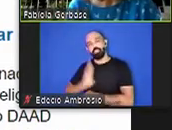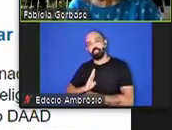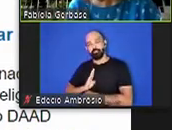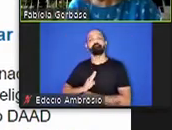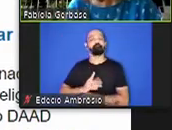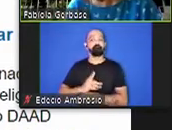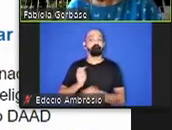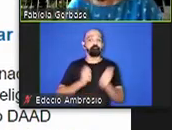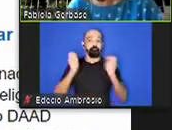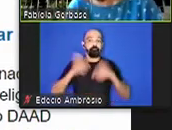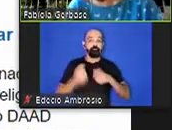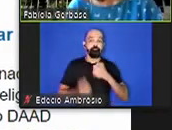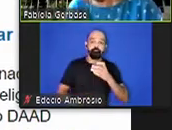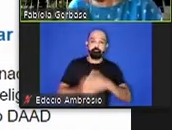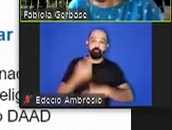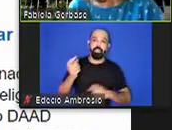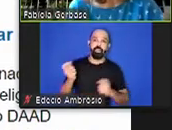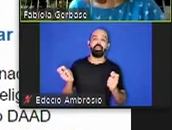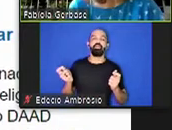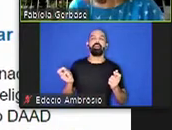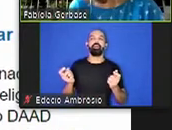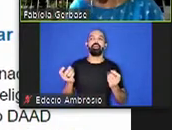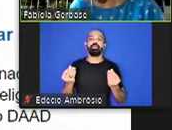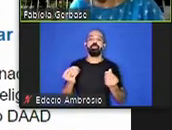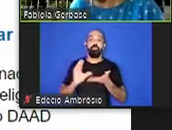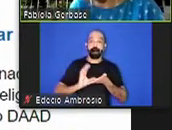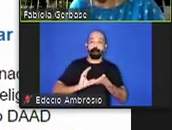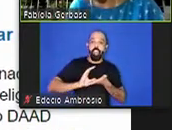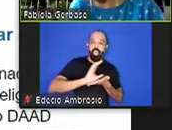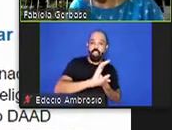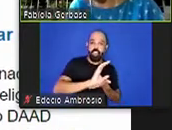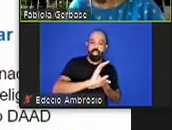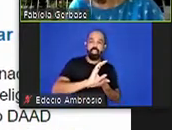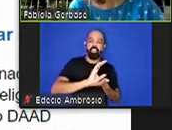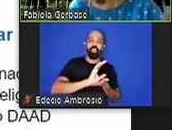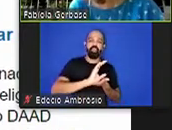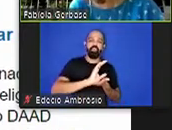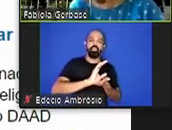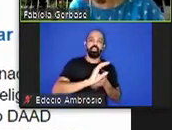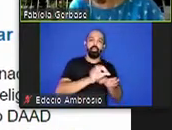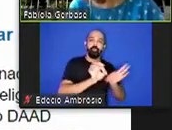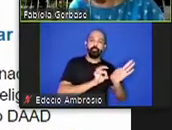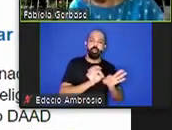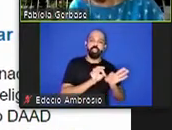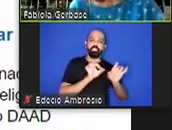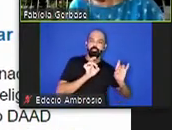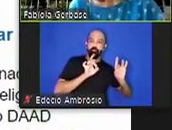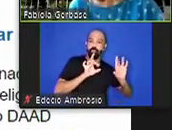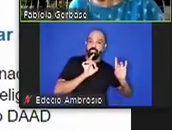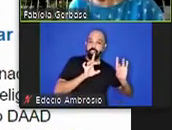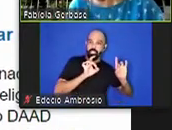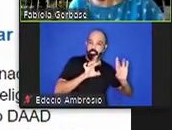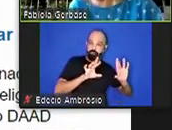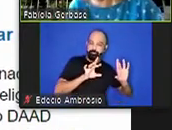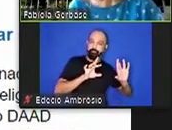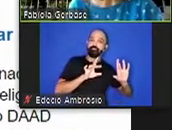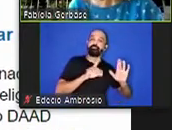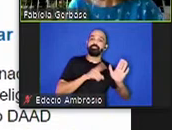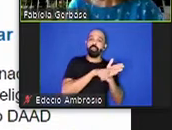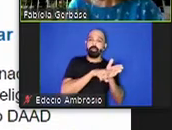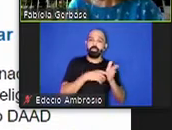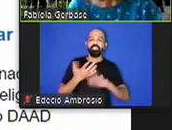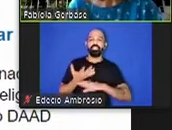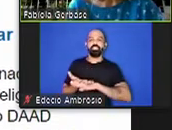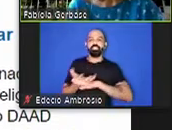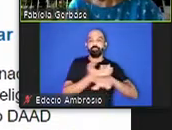da construção de ter financiamento para projetos específicos e de pesquisa interdisciplinar e que